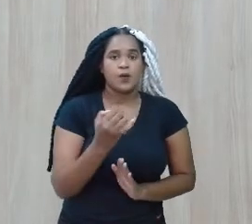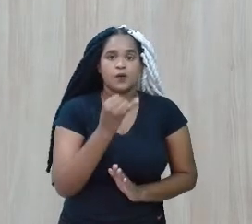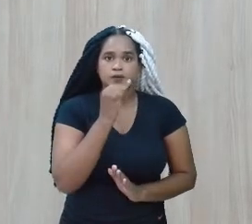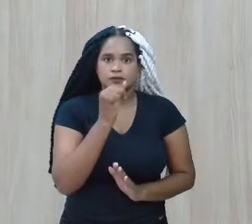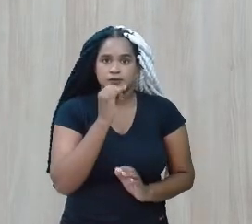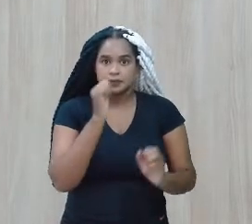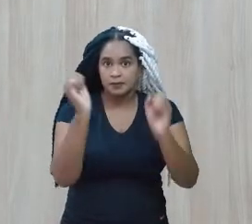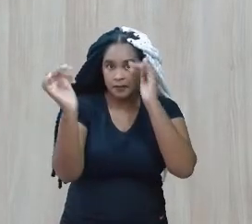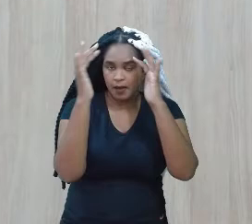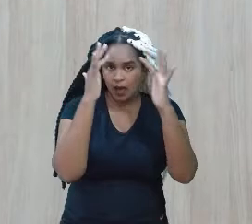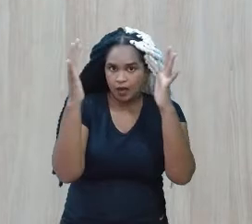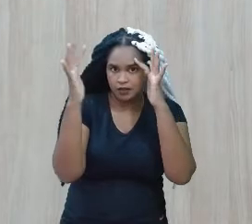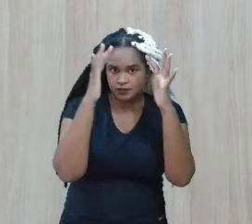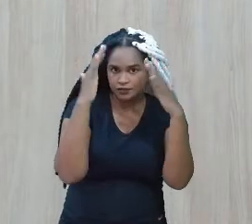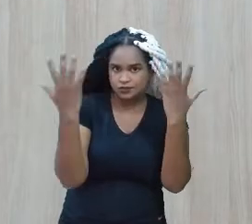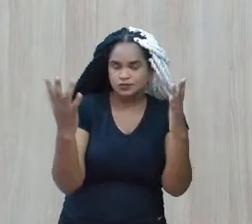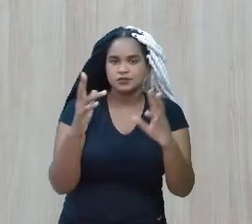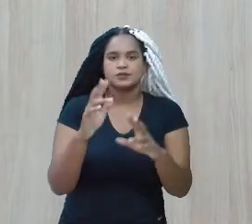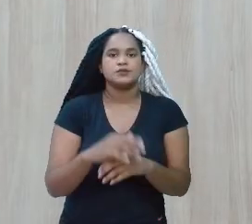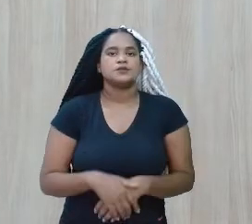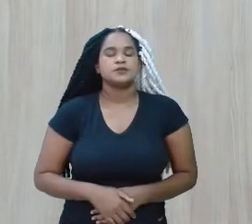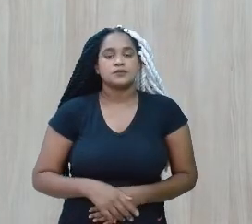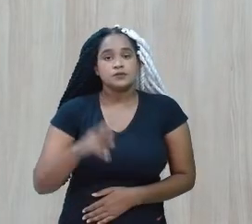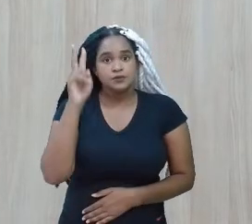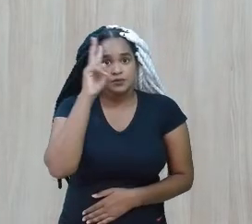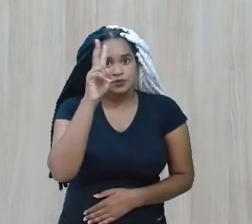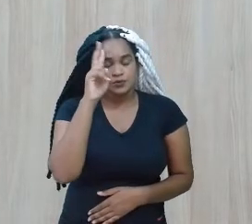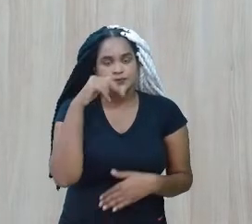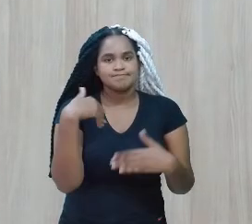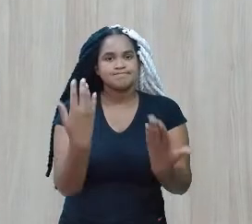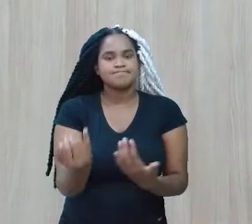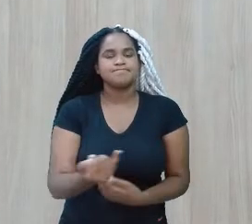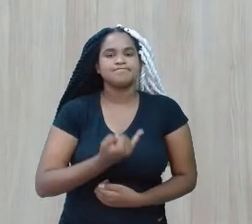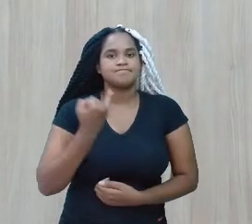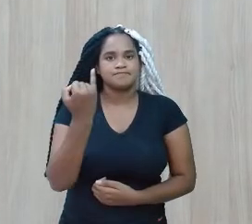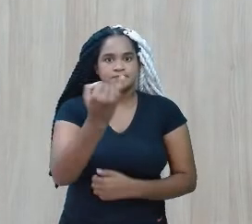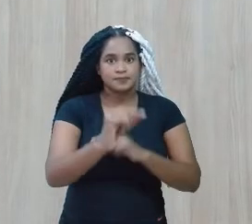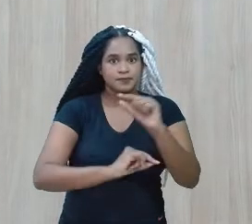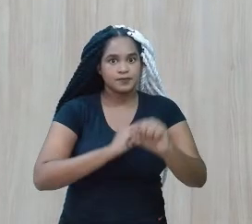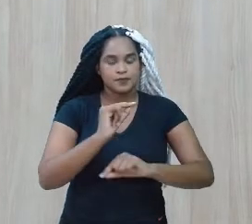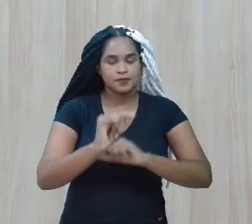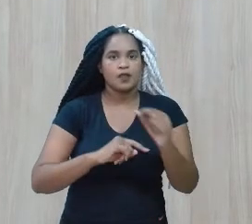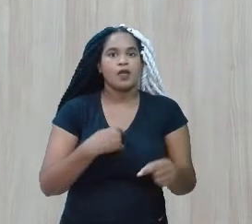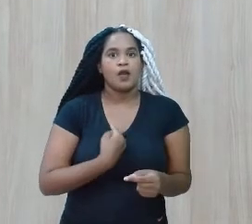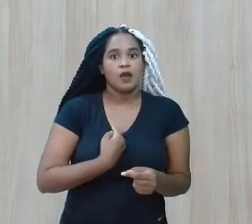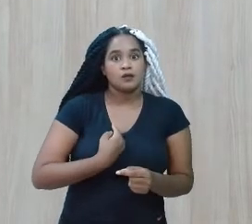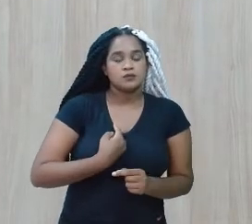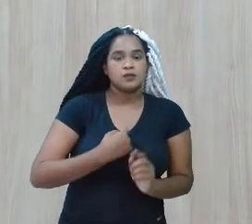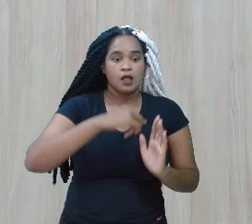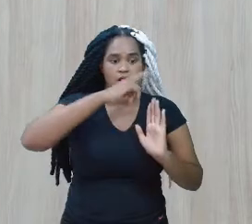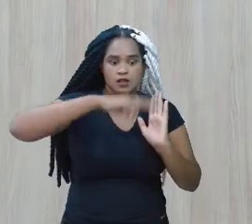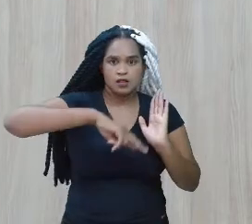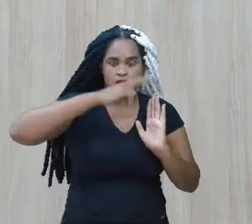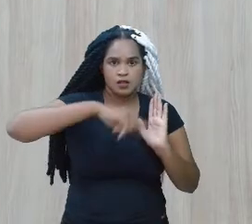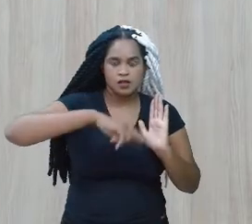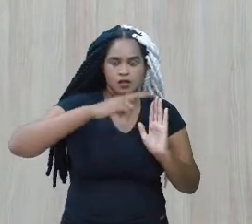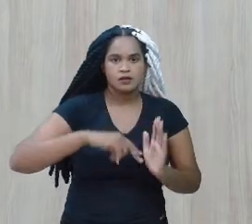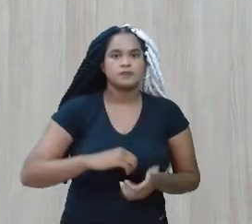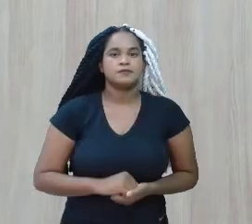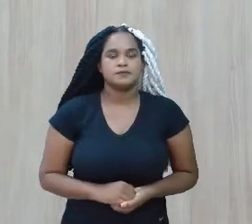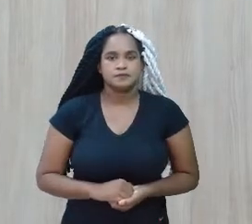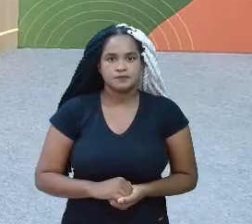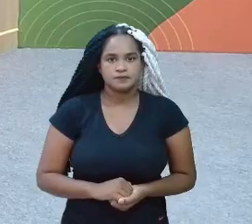não é, sobre determinada história, o importante é que quando lemos algo, quando lemos